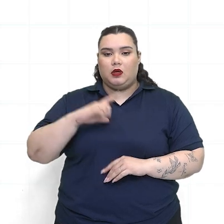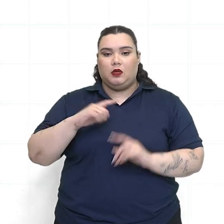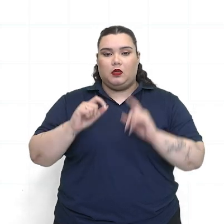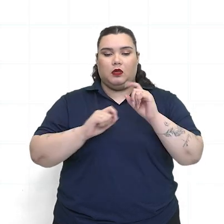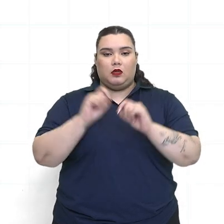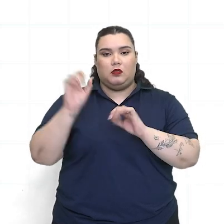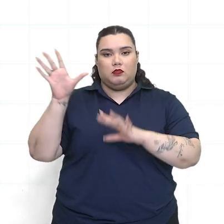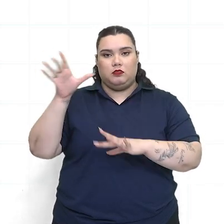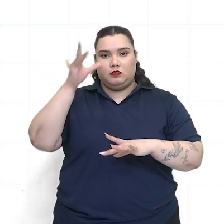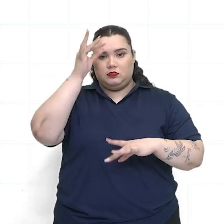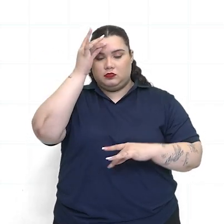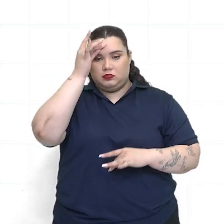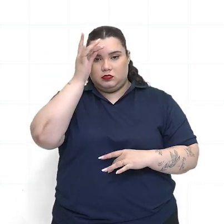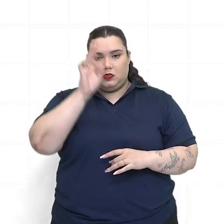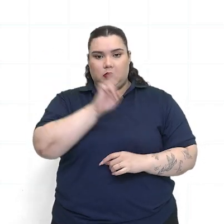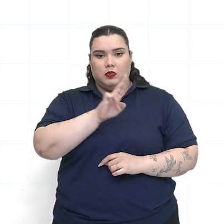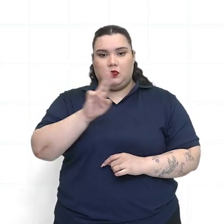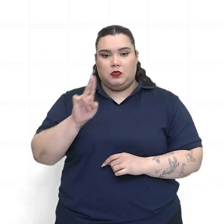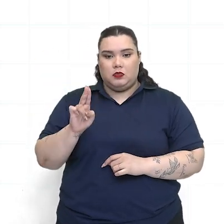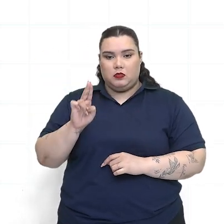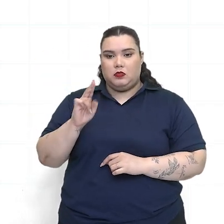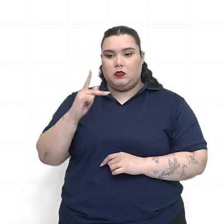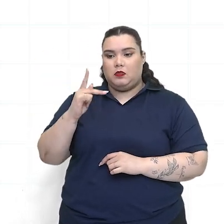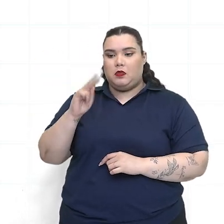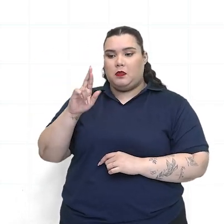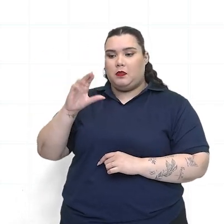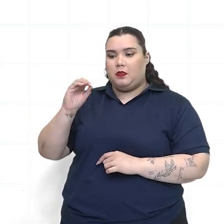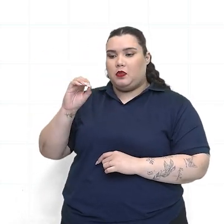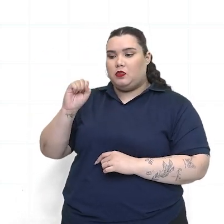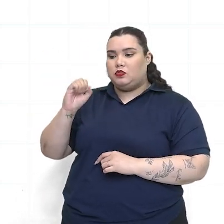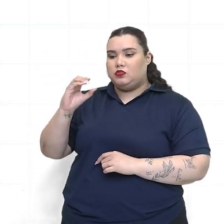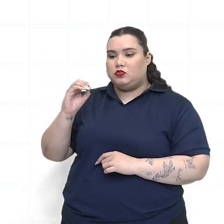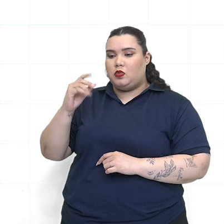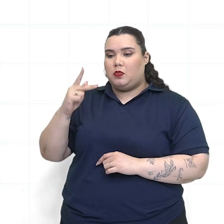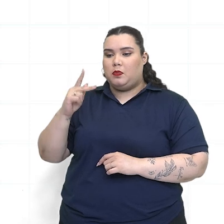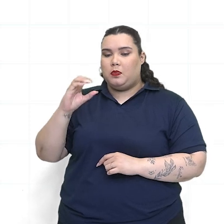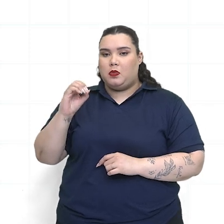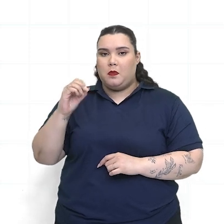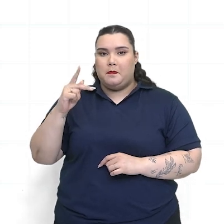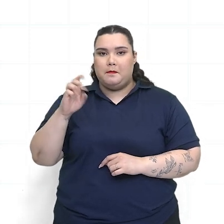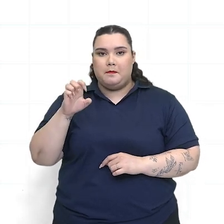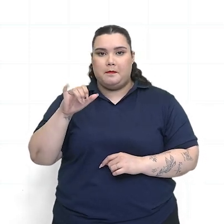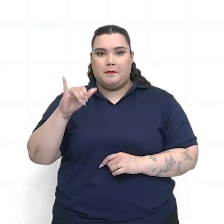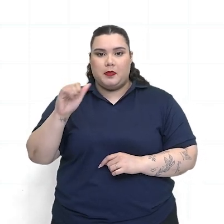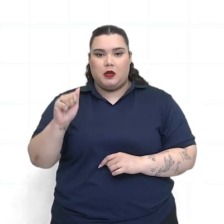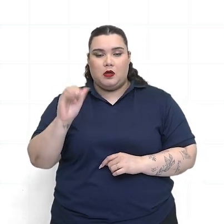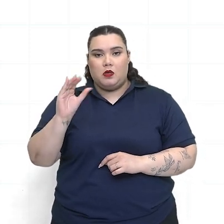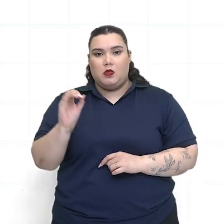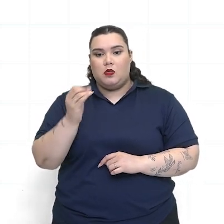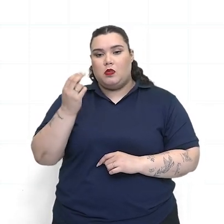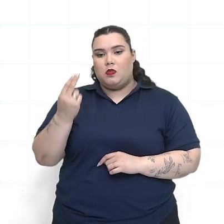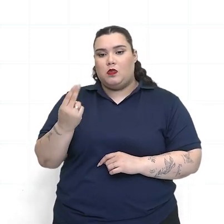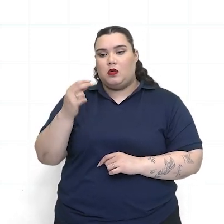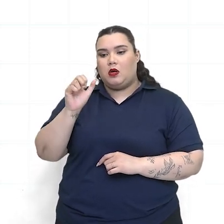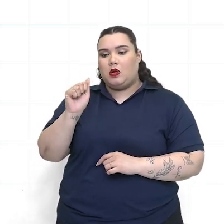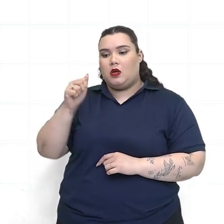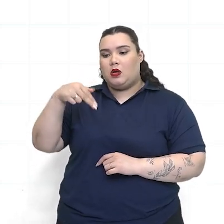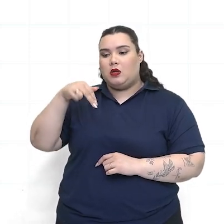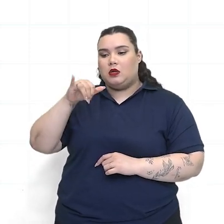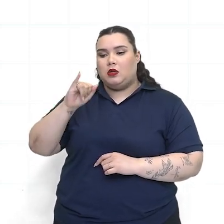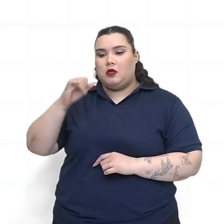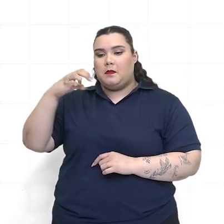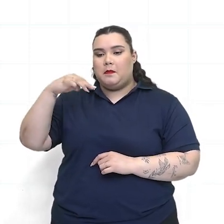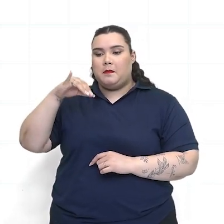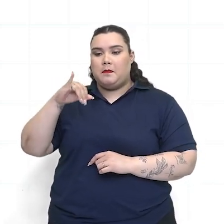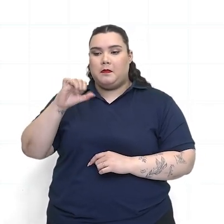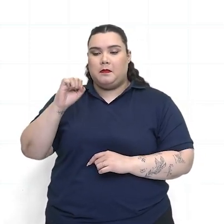da personificação, né? Chamada de prosopopeia ou animismo, que é uma figura de linguagem, mais